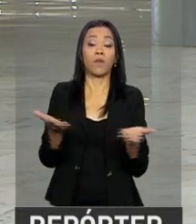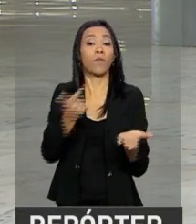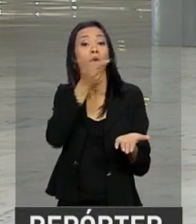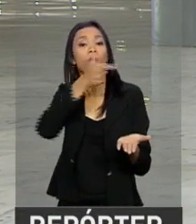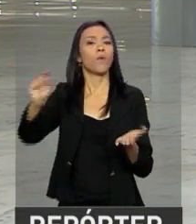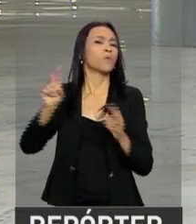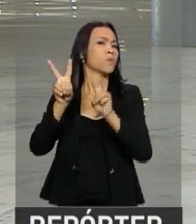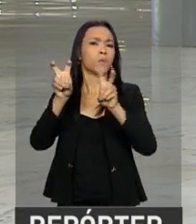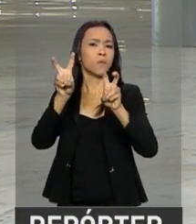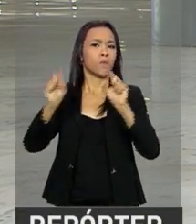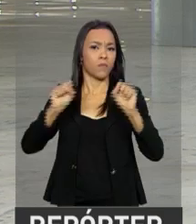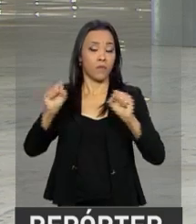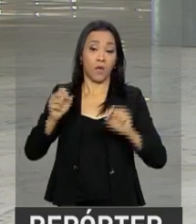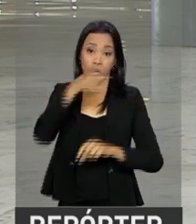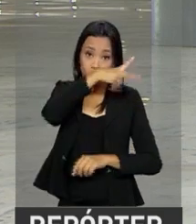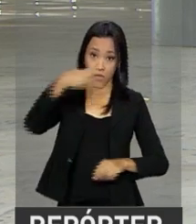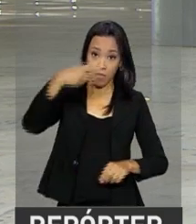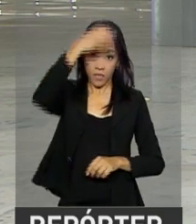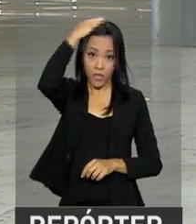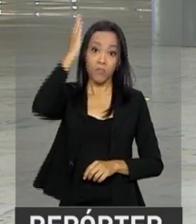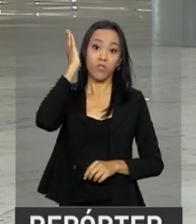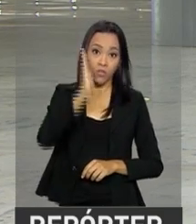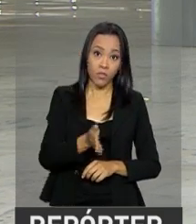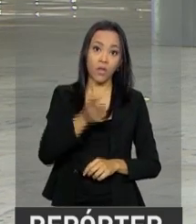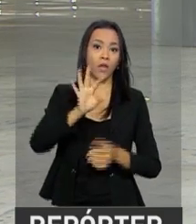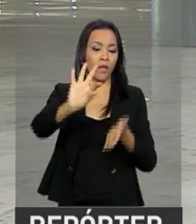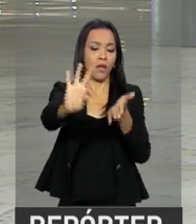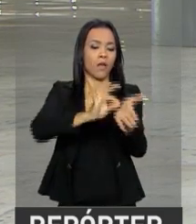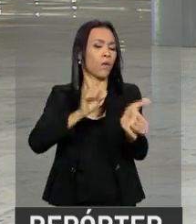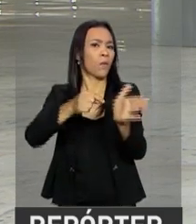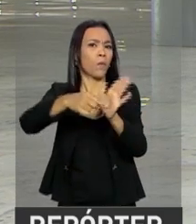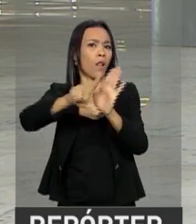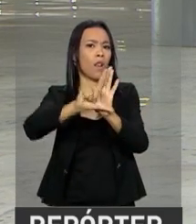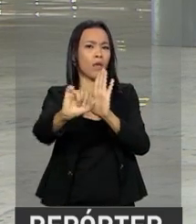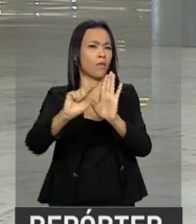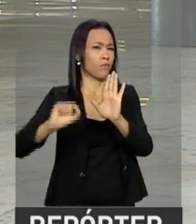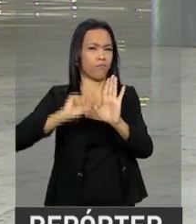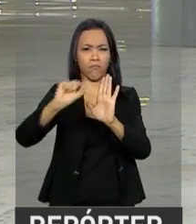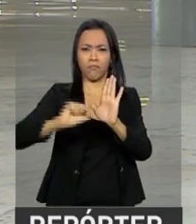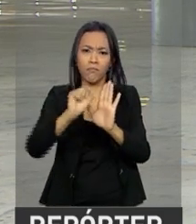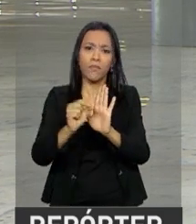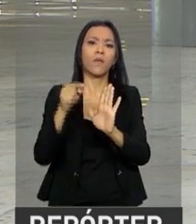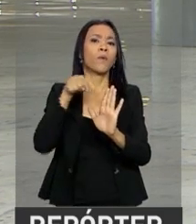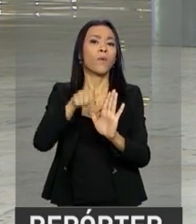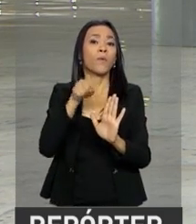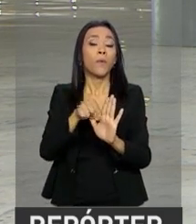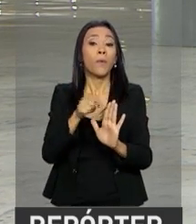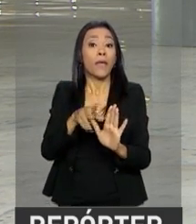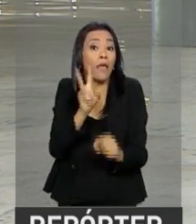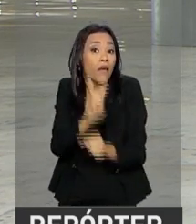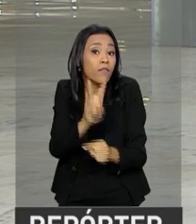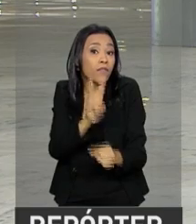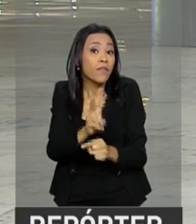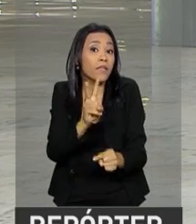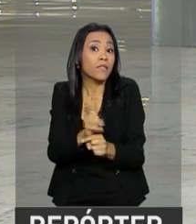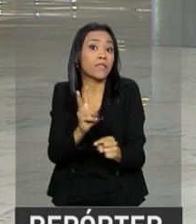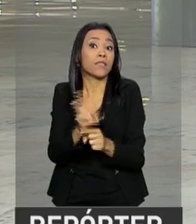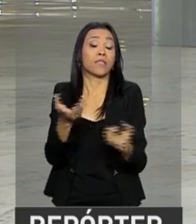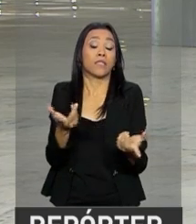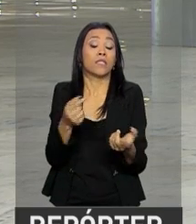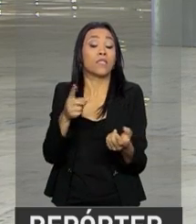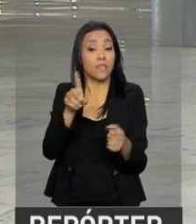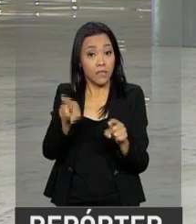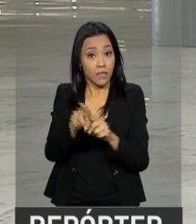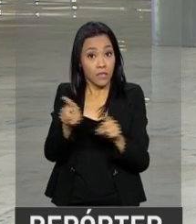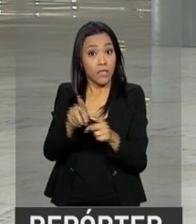outro assunto o presidente michel temer sancionou a lei que trata da prevenção da repressão também estabelece punições para